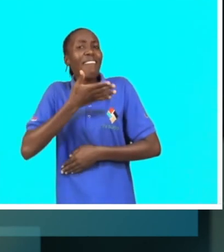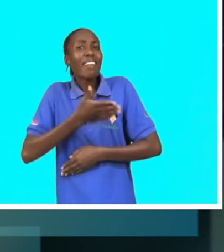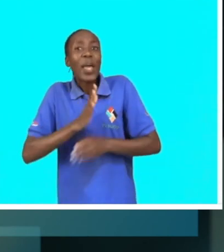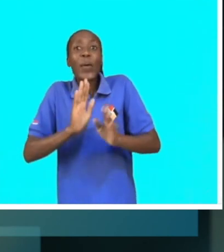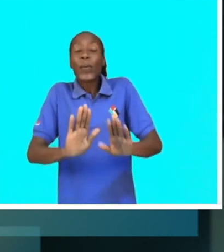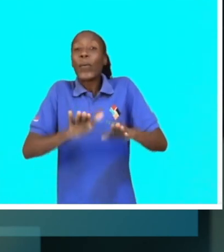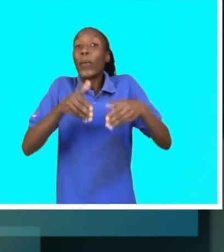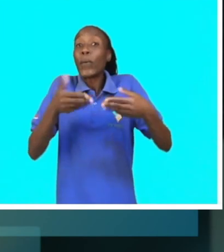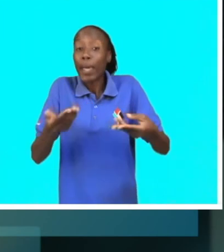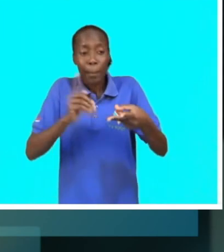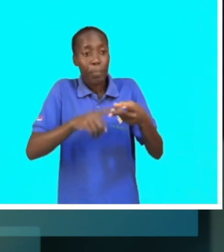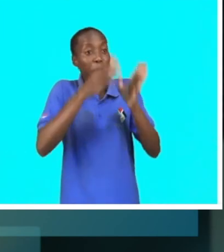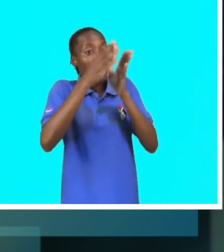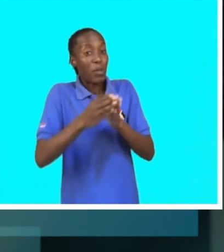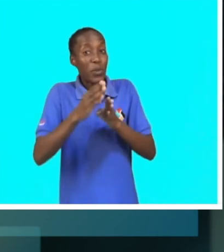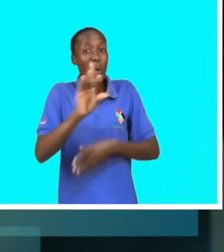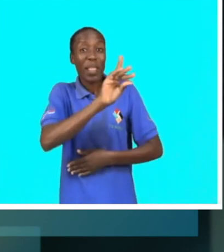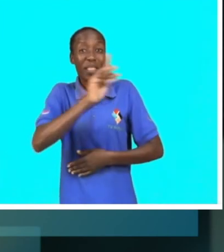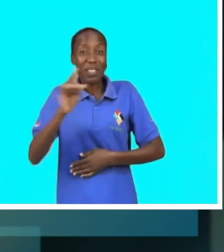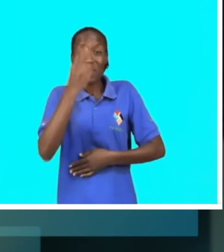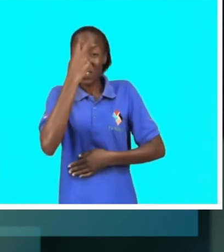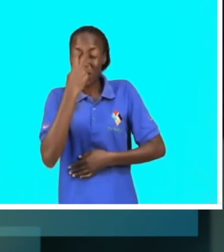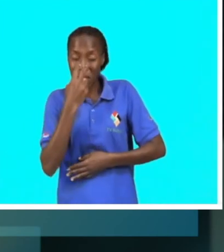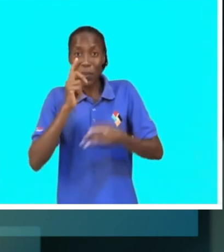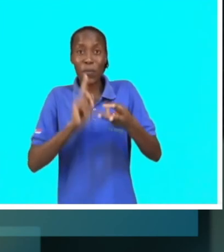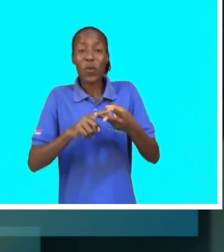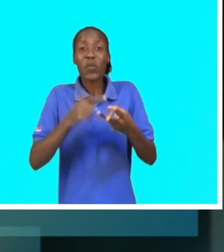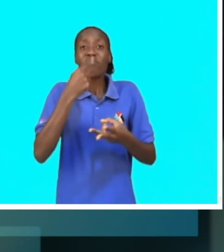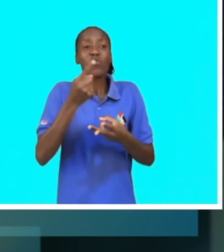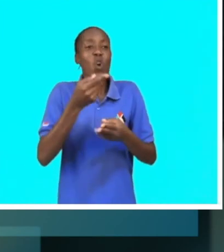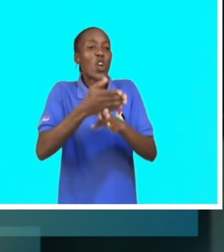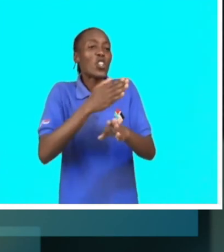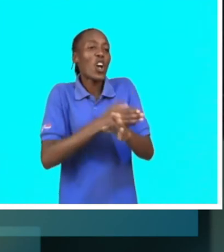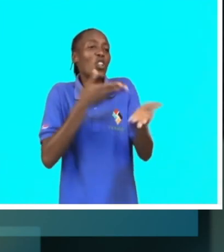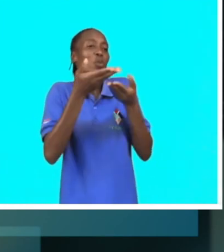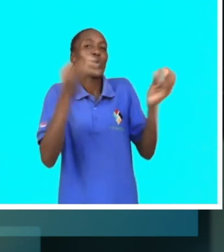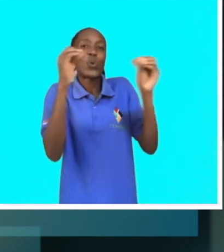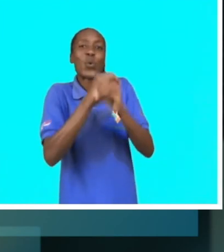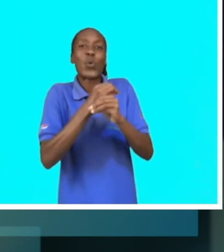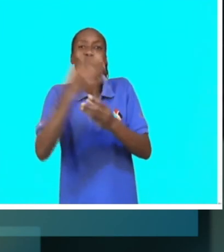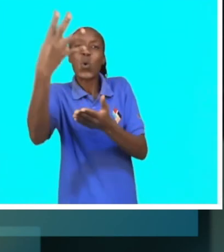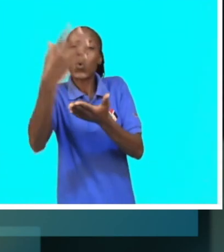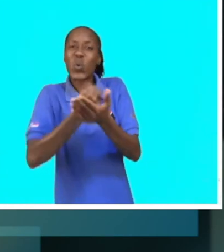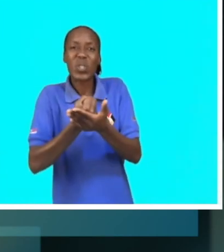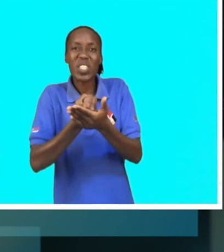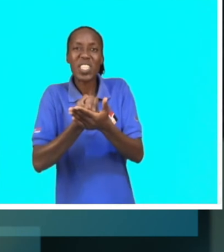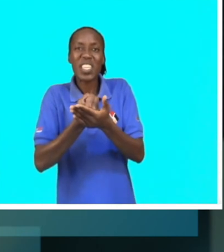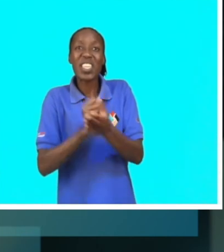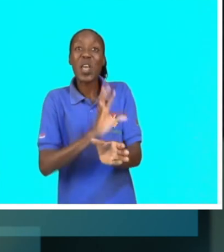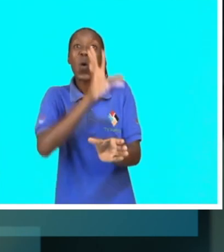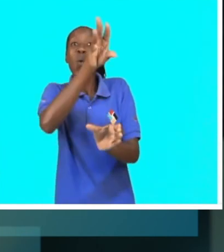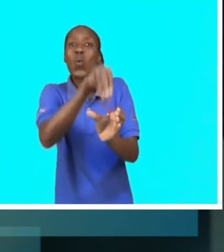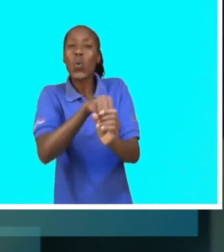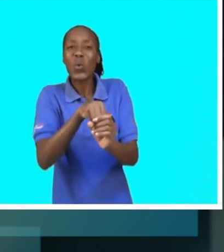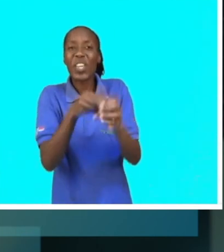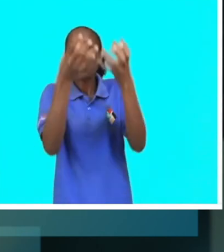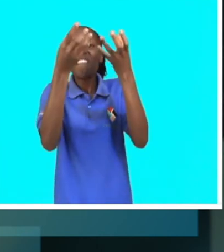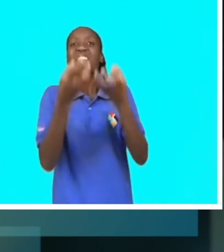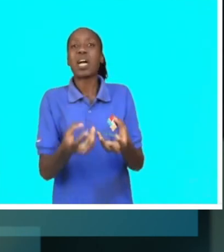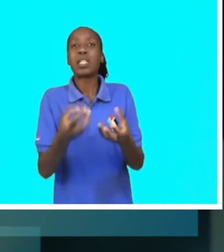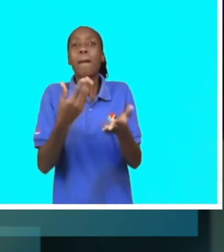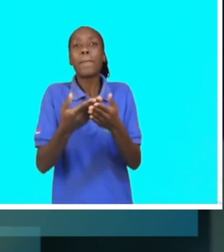física, não é? E a uma pessoa com deficiência visual, não é? Incluir a